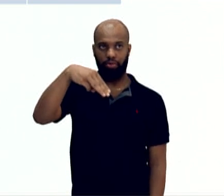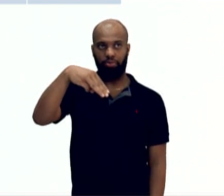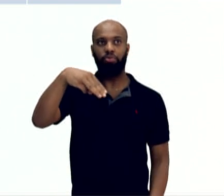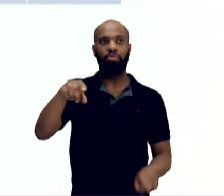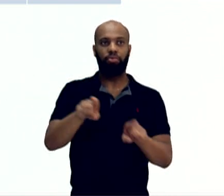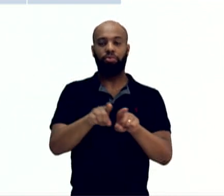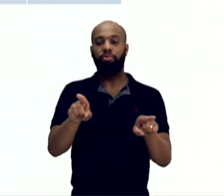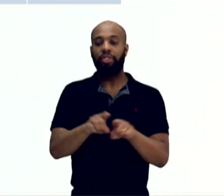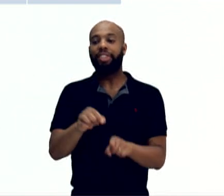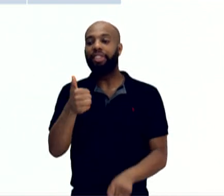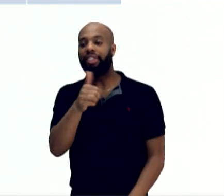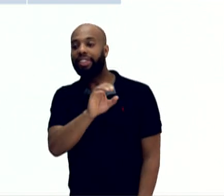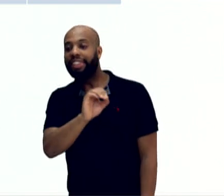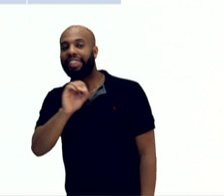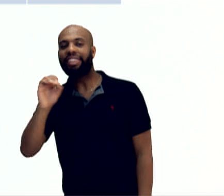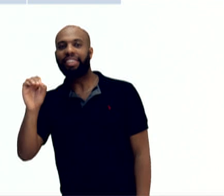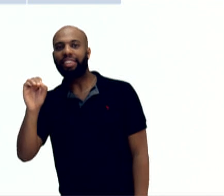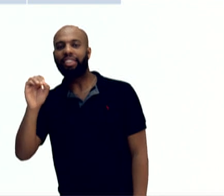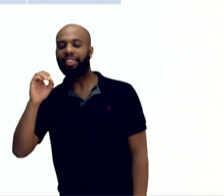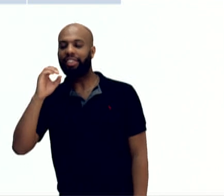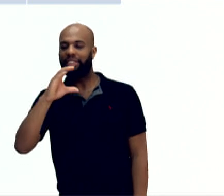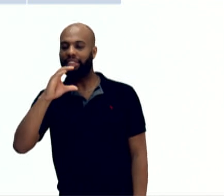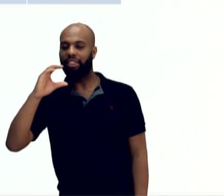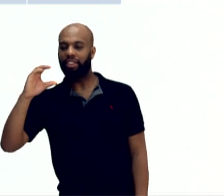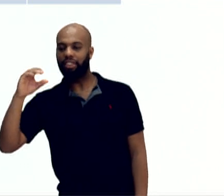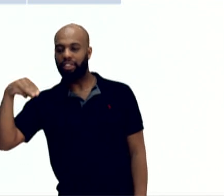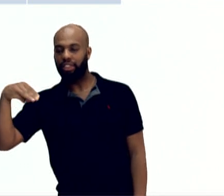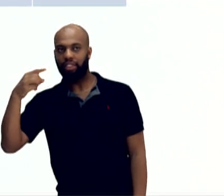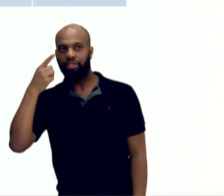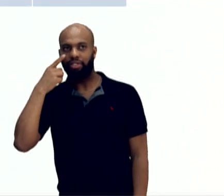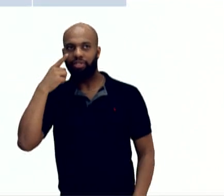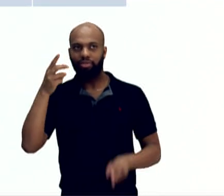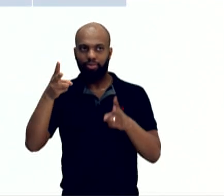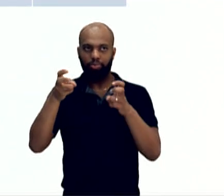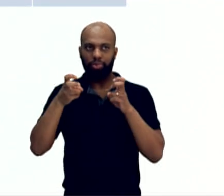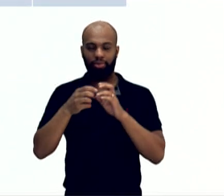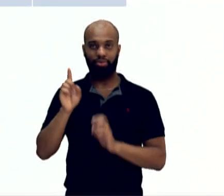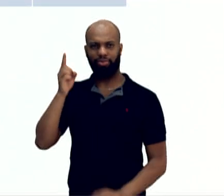100 centímetros. Pegaram? Muito bem.